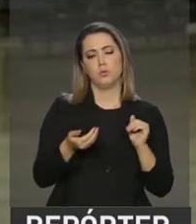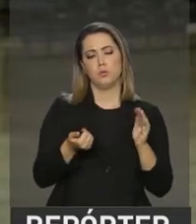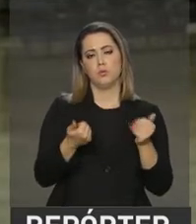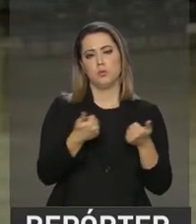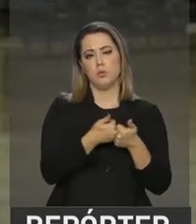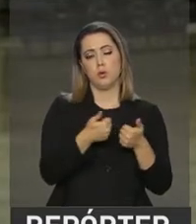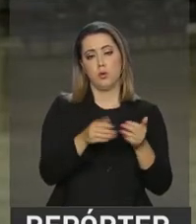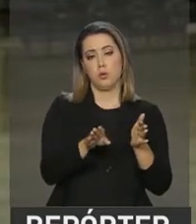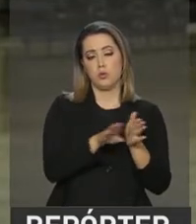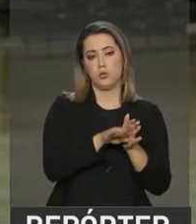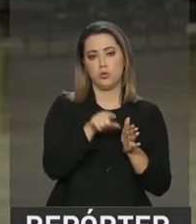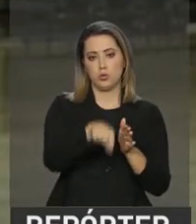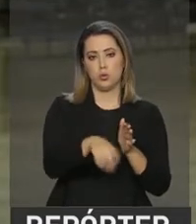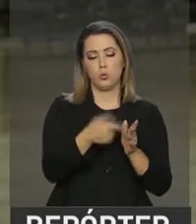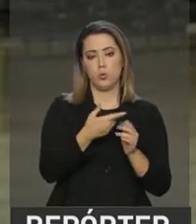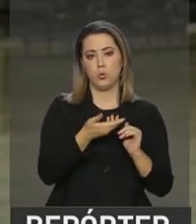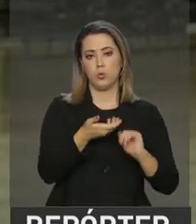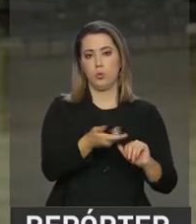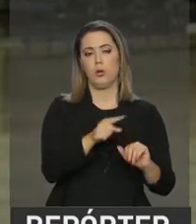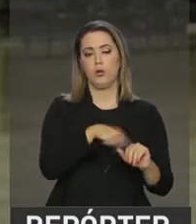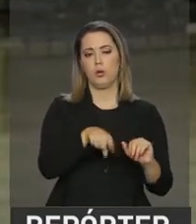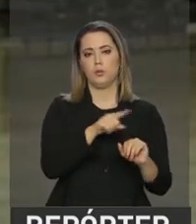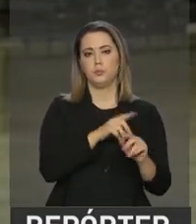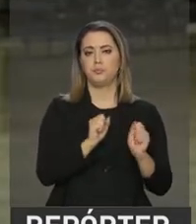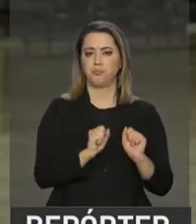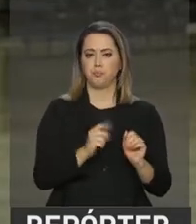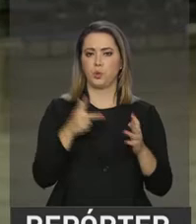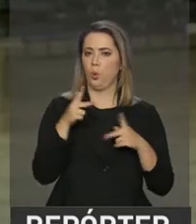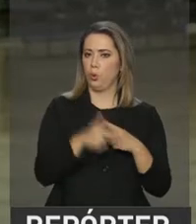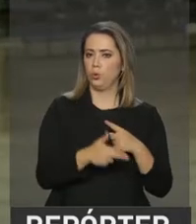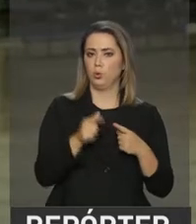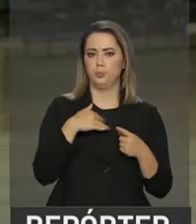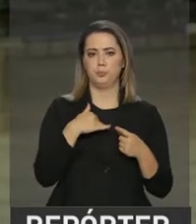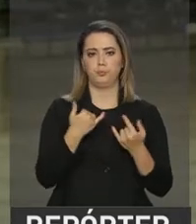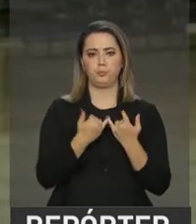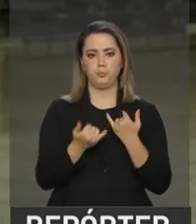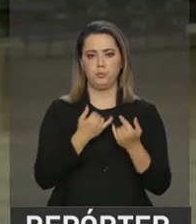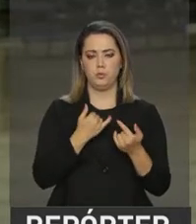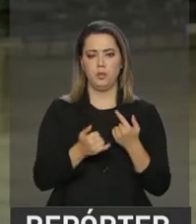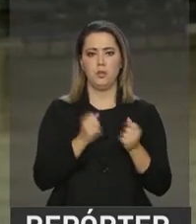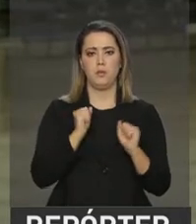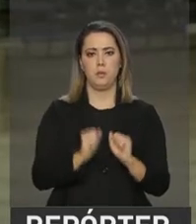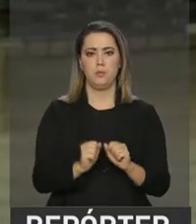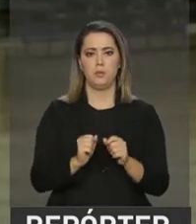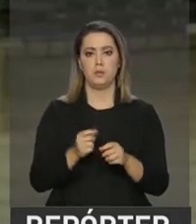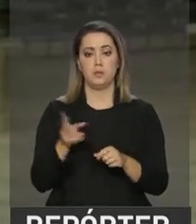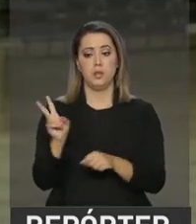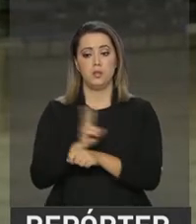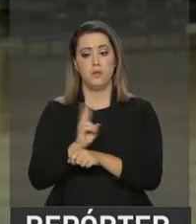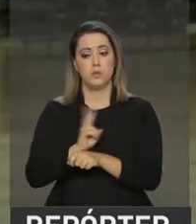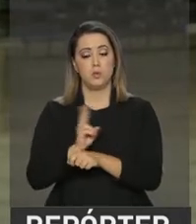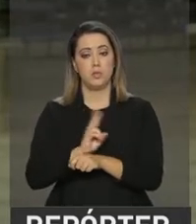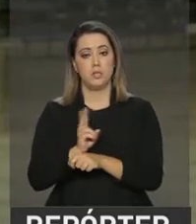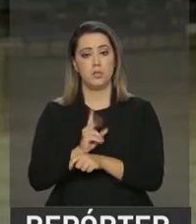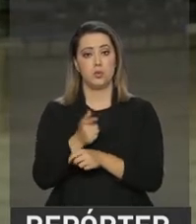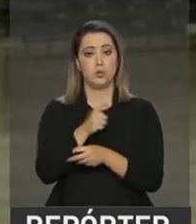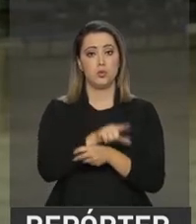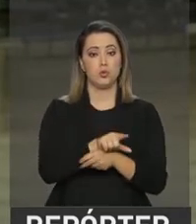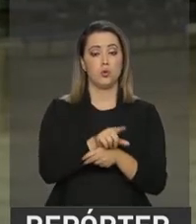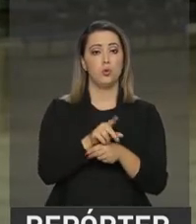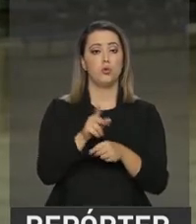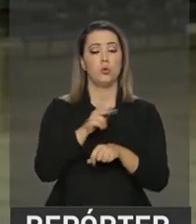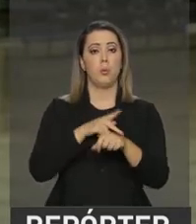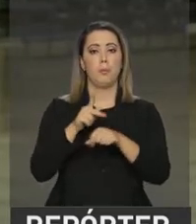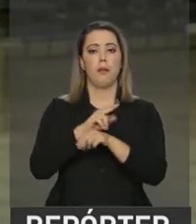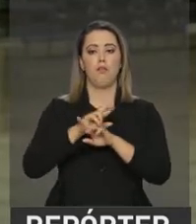nacional no fim do mês passado entre eles a posse unidade de uma auditoria externa da dívida pública brasileira feita